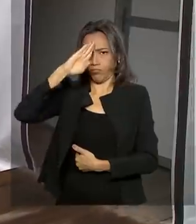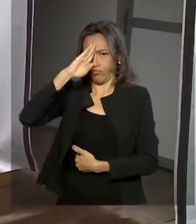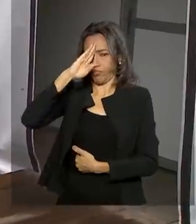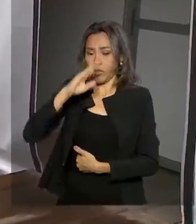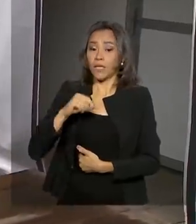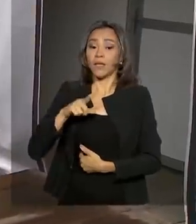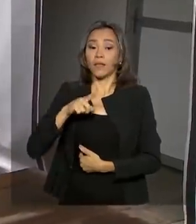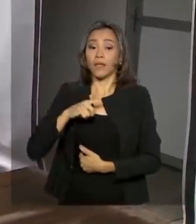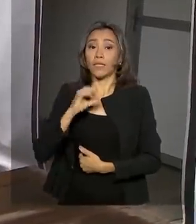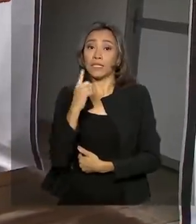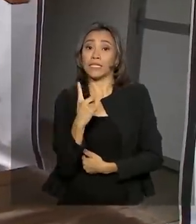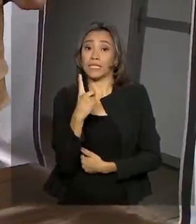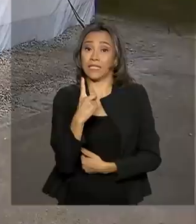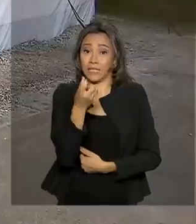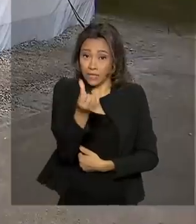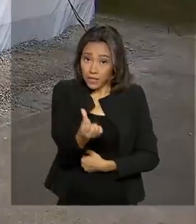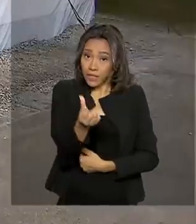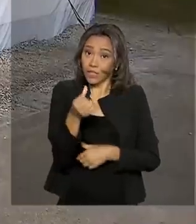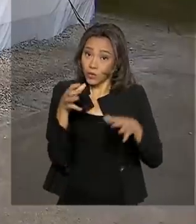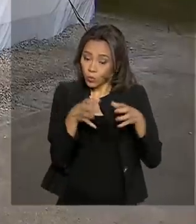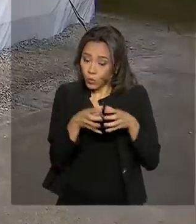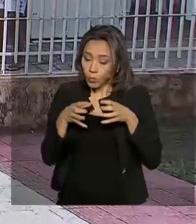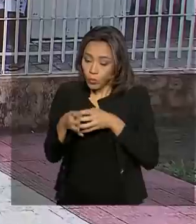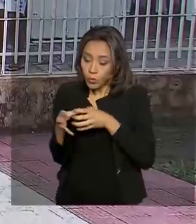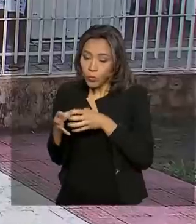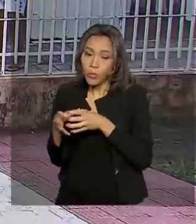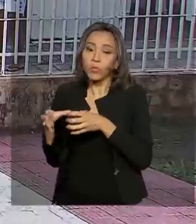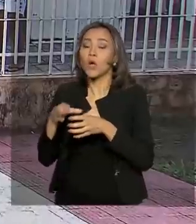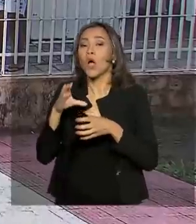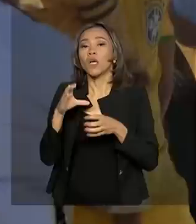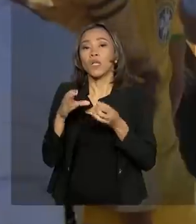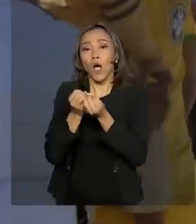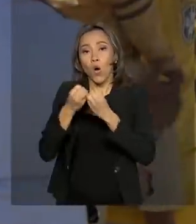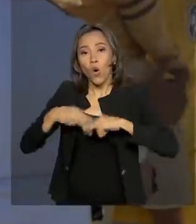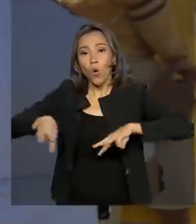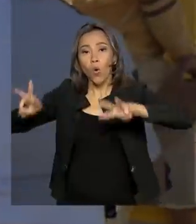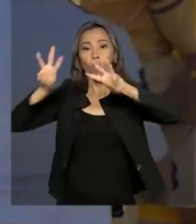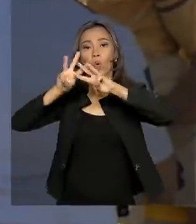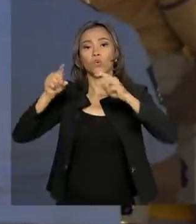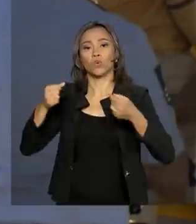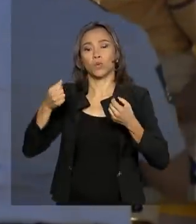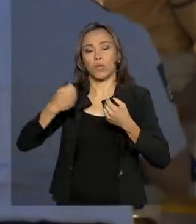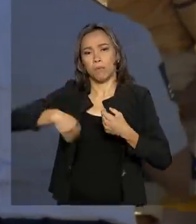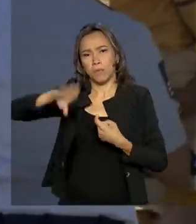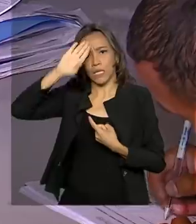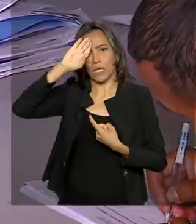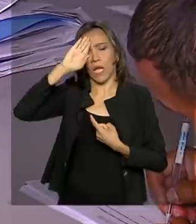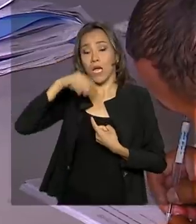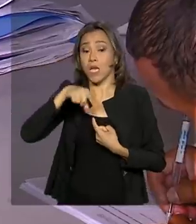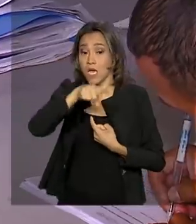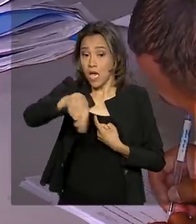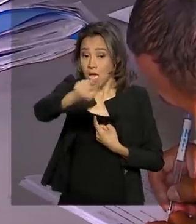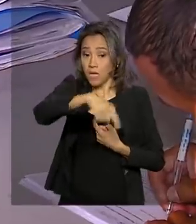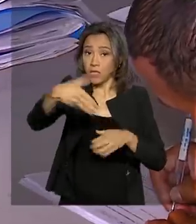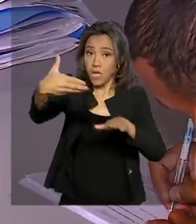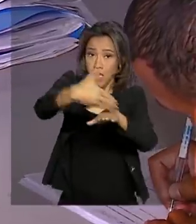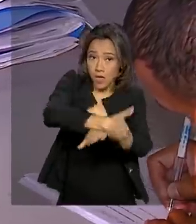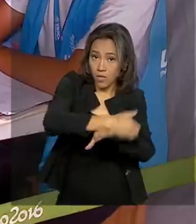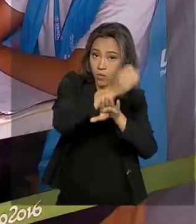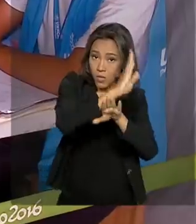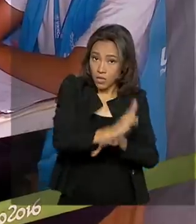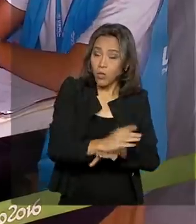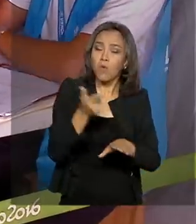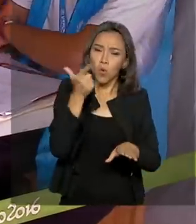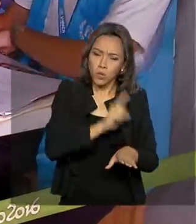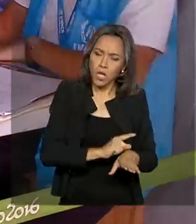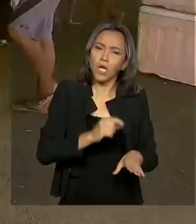16 órgãos do governo federal, agências da ONU e militares. Assim que os imigrantes entram no Brasil, podem tirar CPF